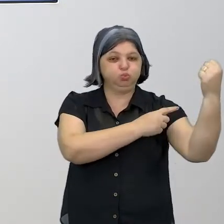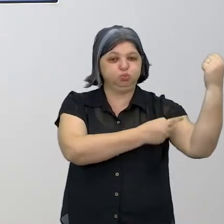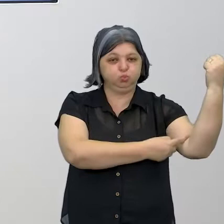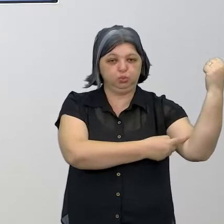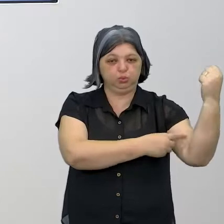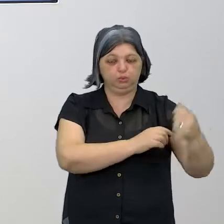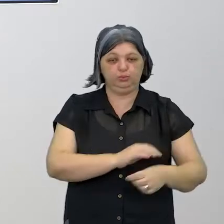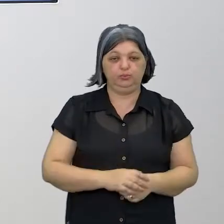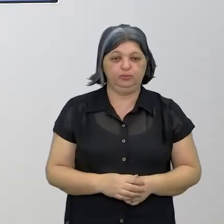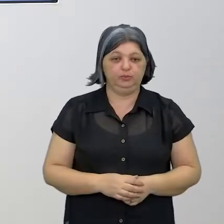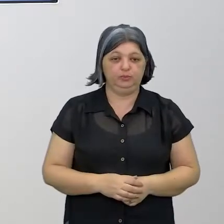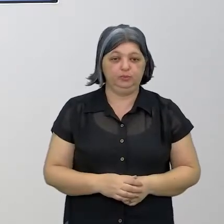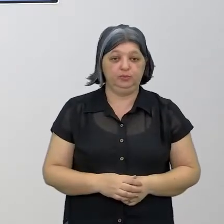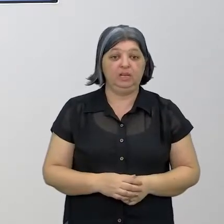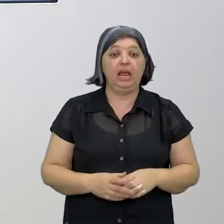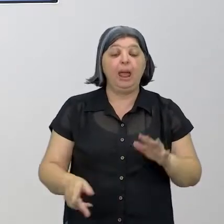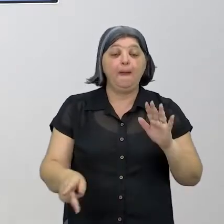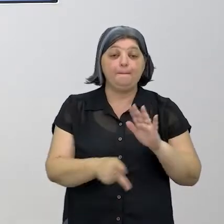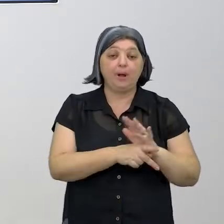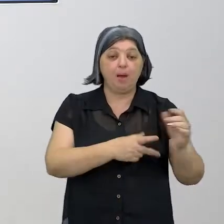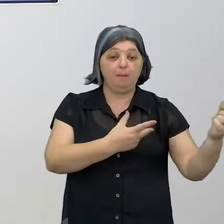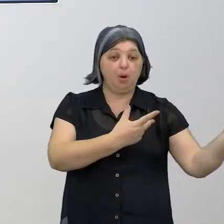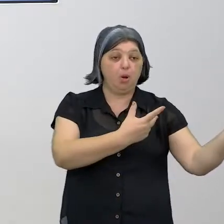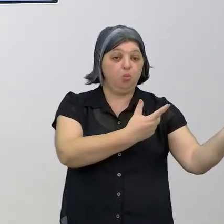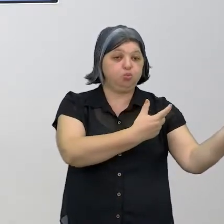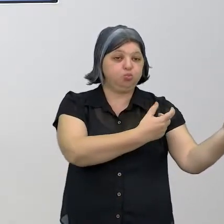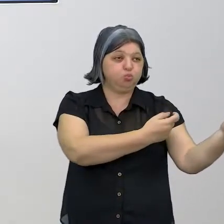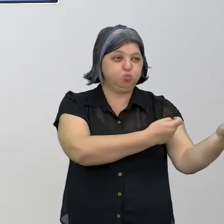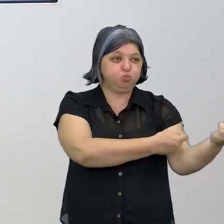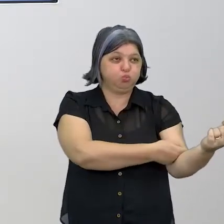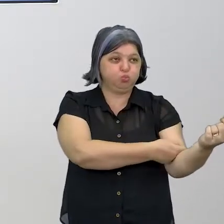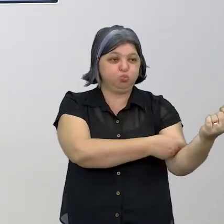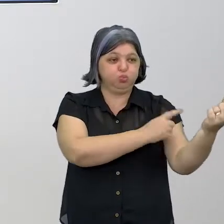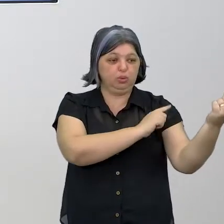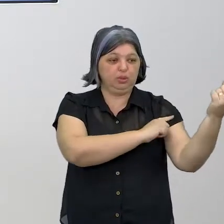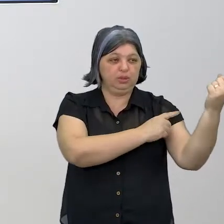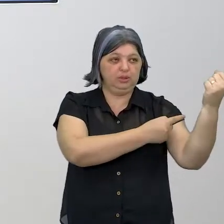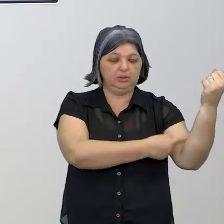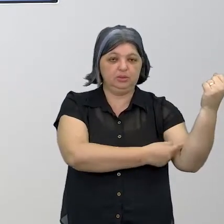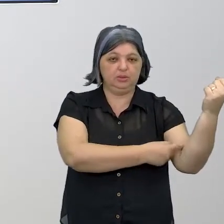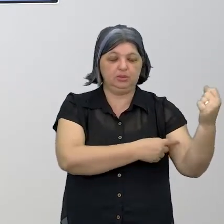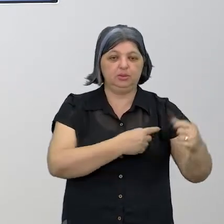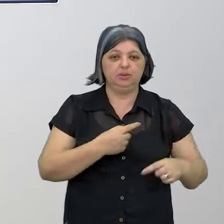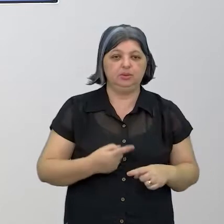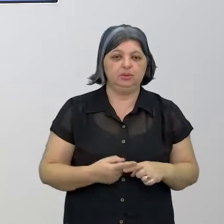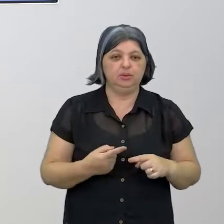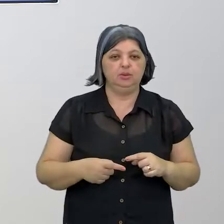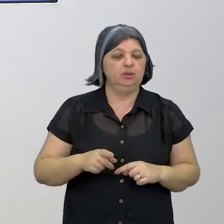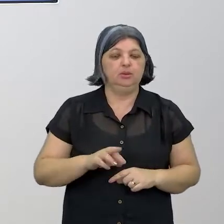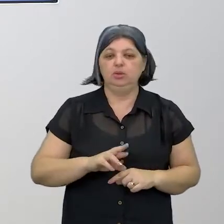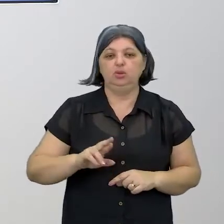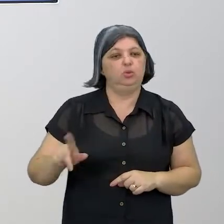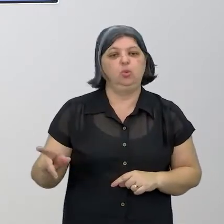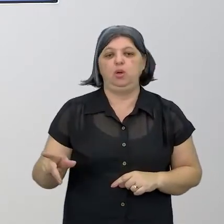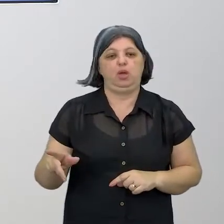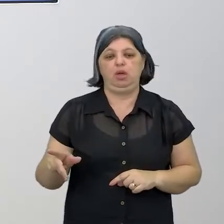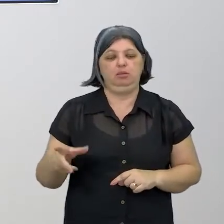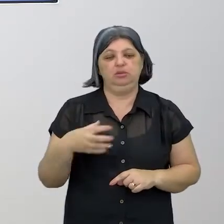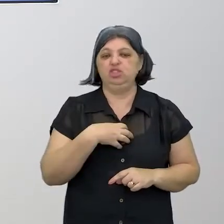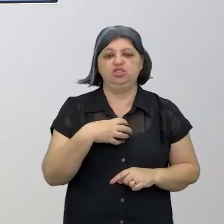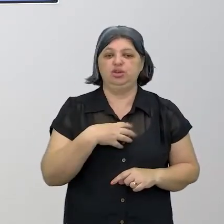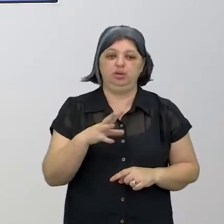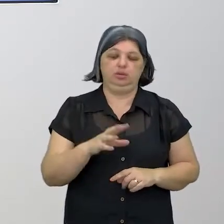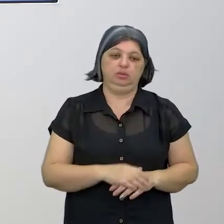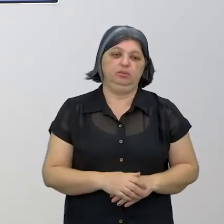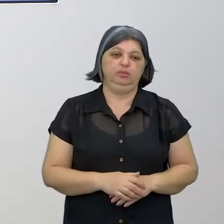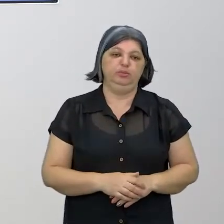de ônibus, ele injetou o anabolizante na veia e, eu não manjo de anabolizante, mas pelo que eu saiba, não é assim que se toma anabolizante. E o